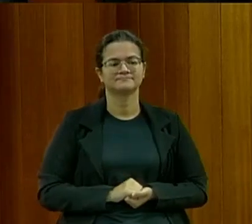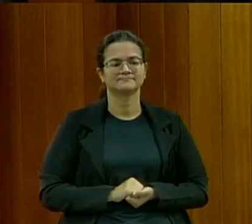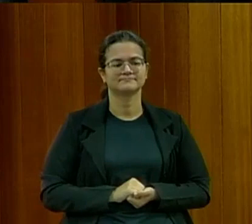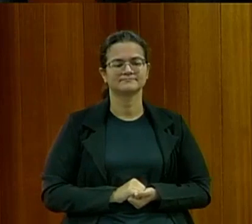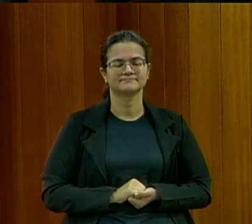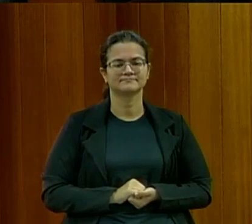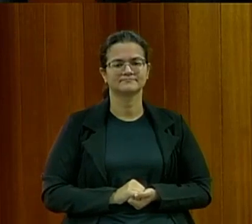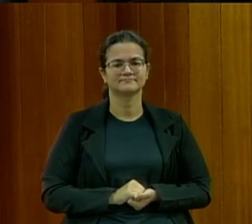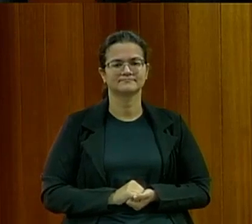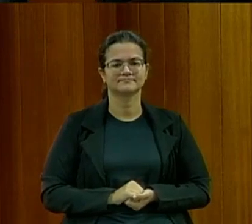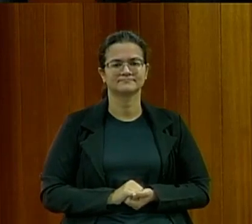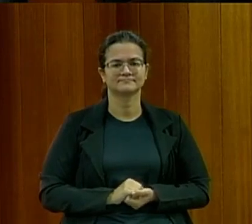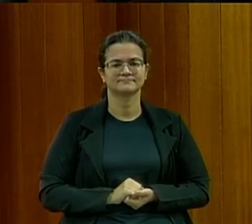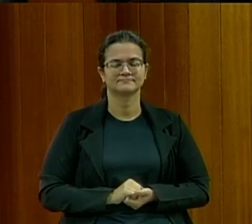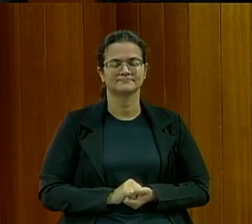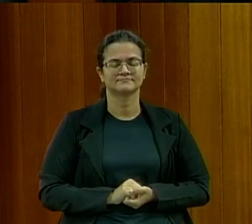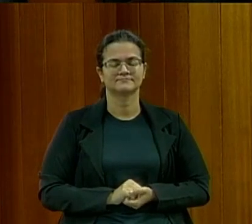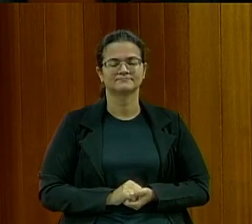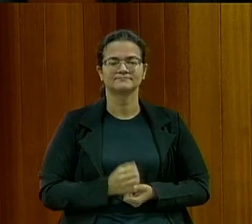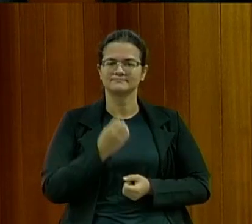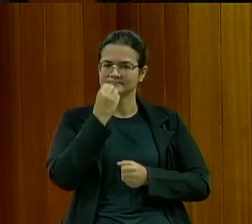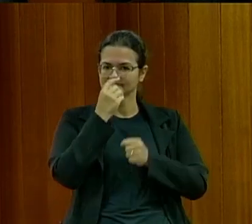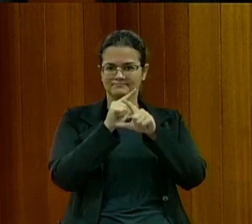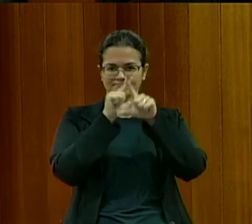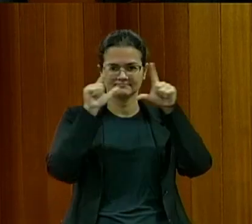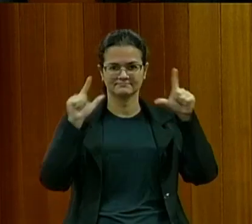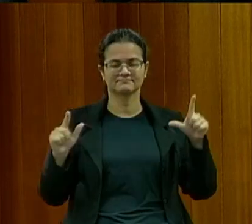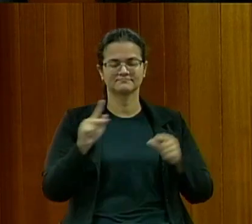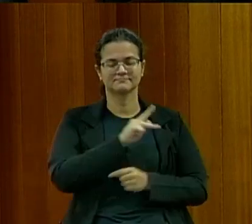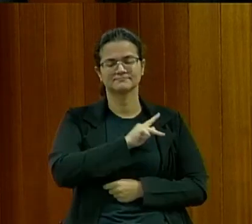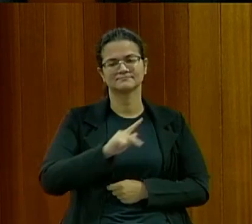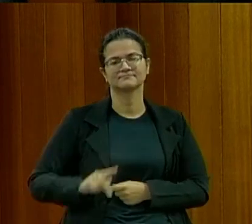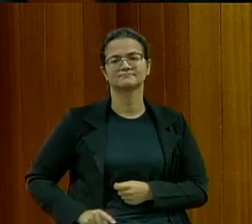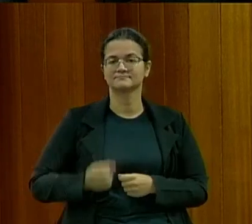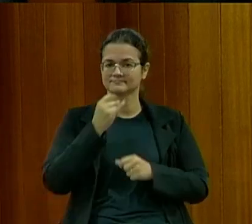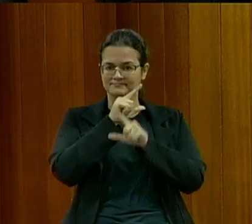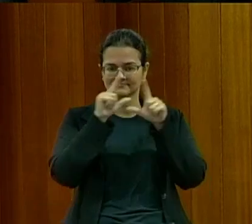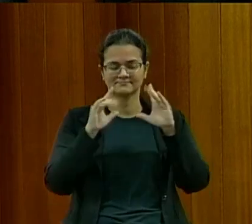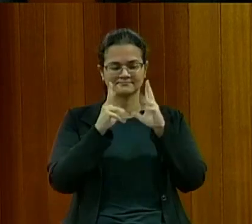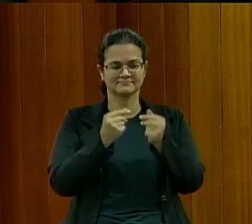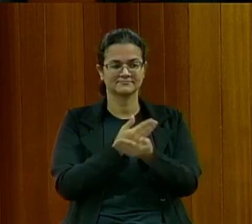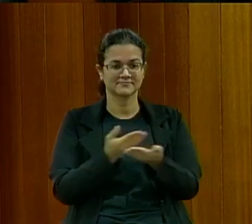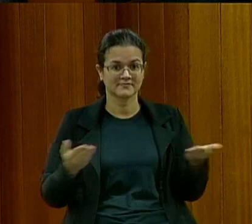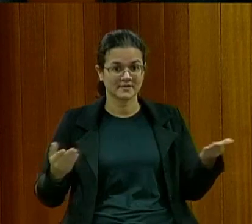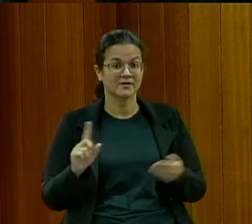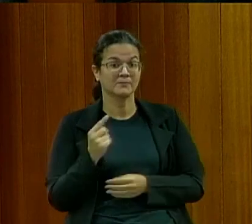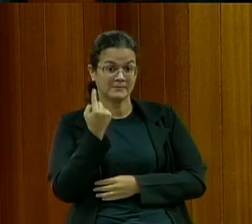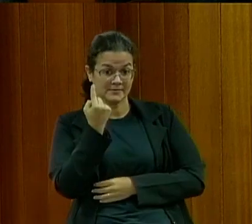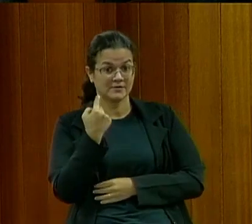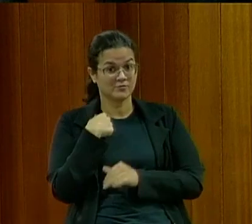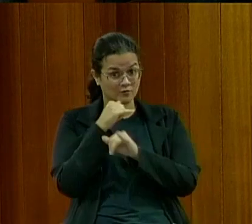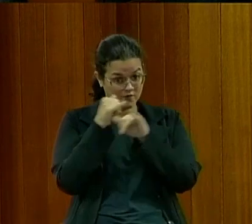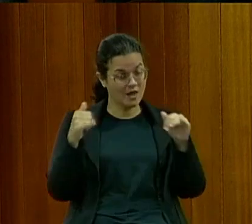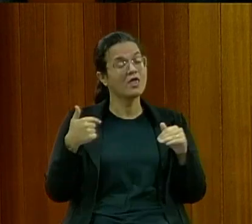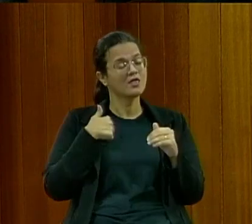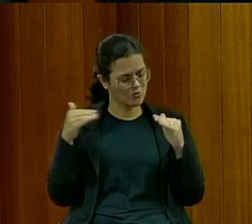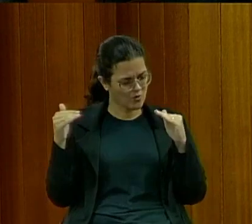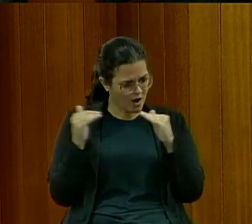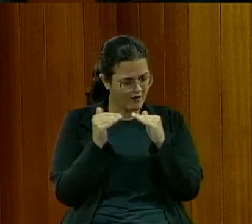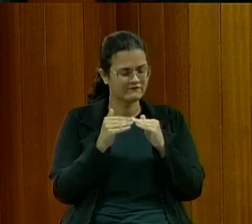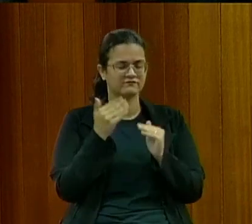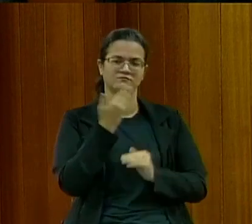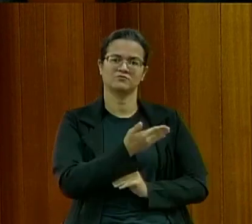Presidente, bom dia a todos. Bom, primeiro eu quero falar que eu sou a favor do projeto. O Íris